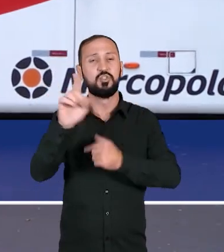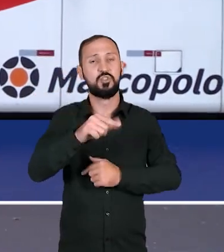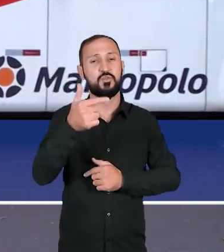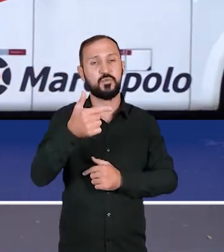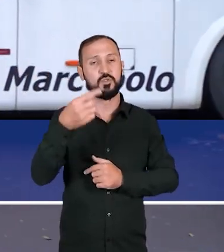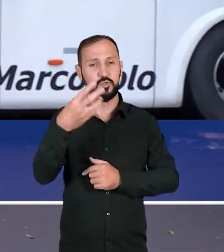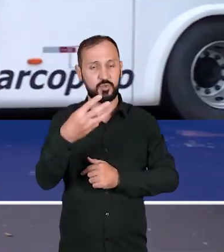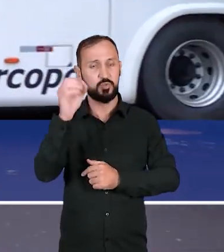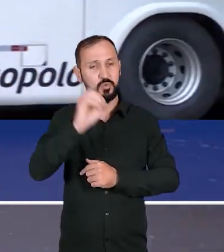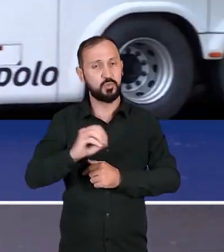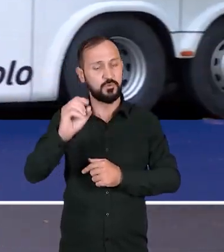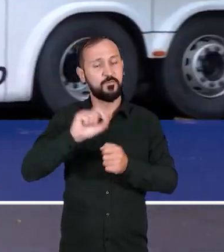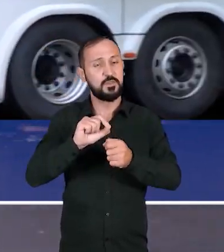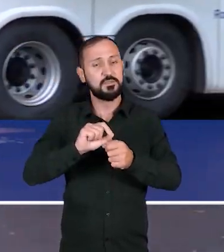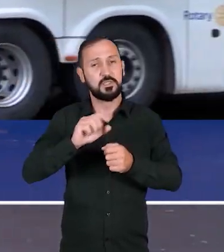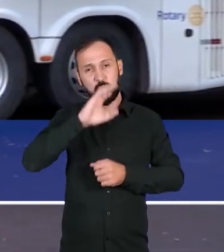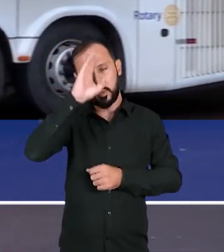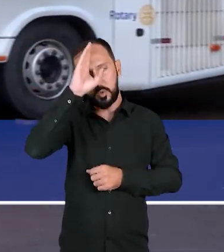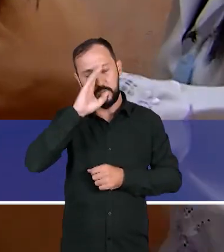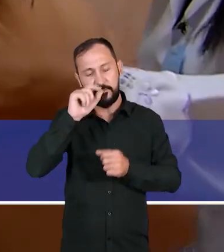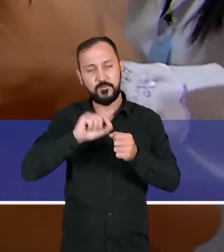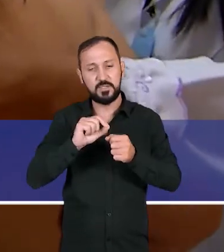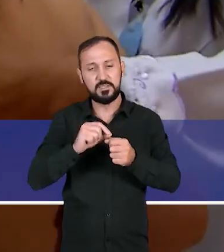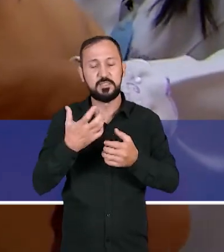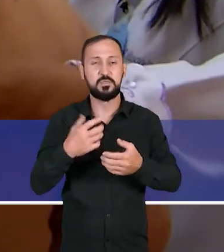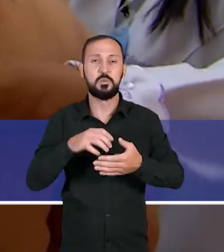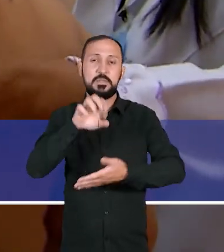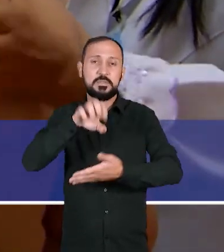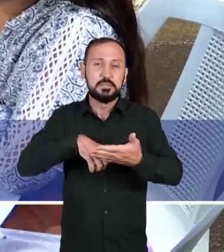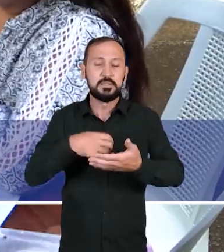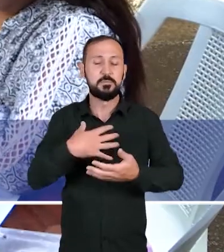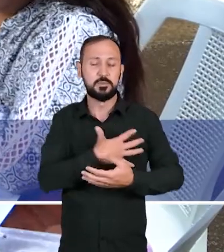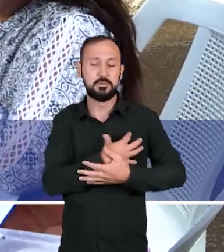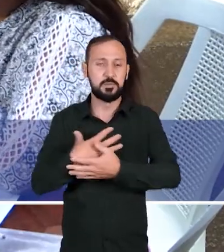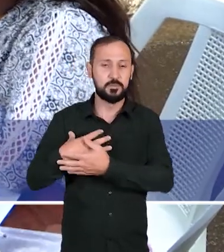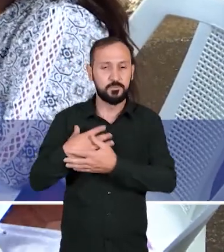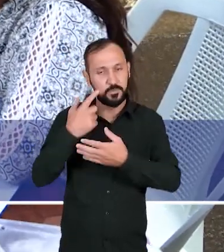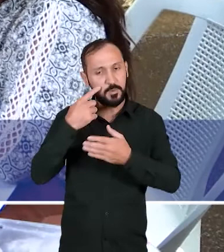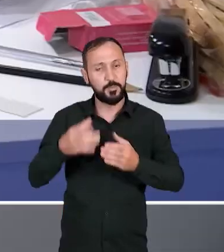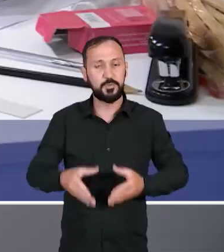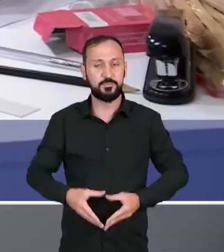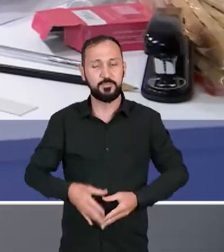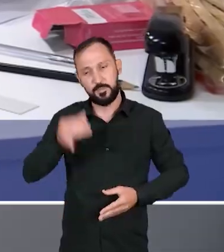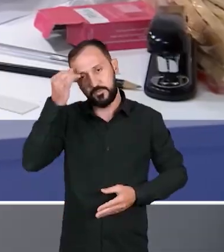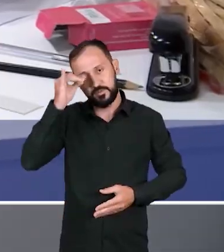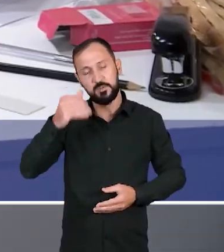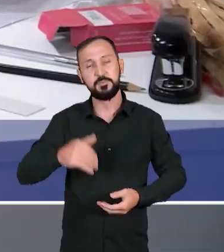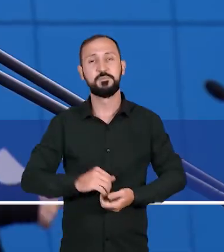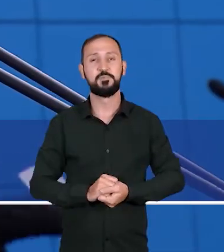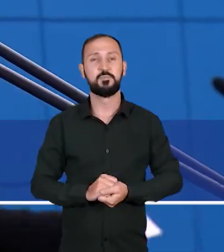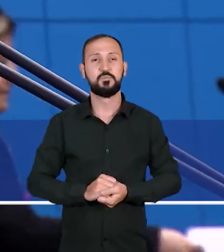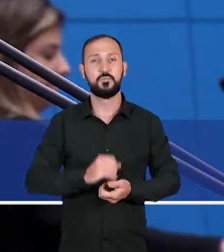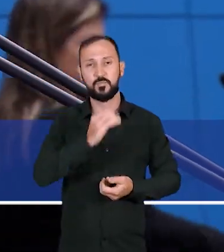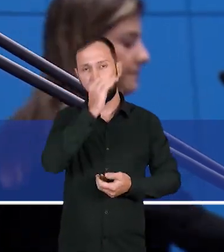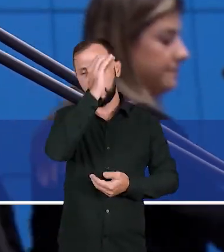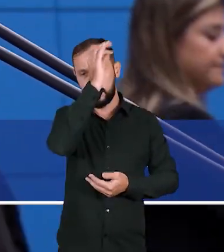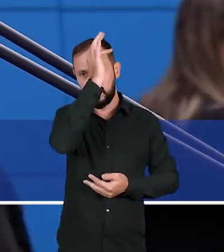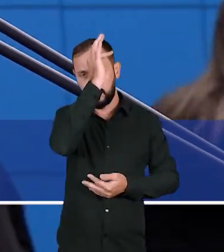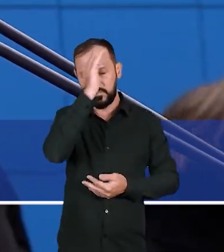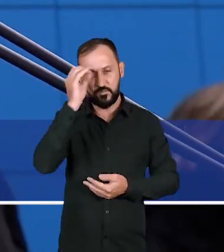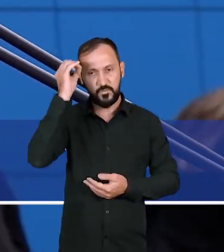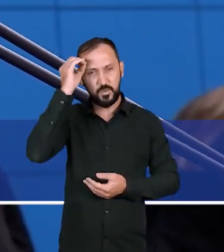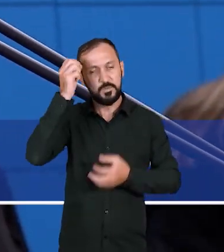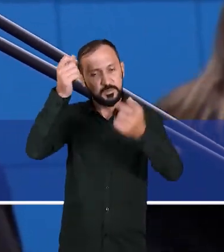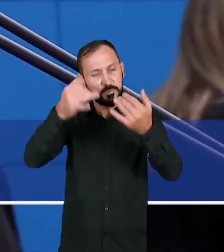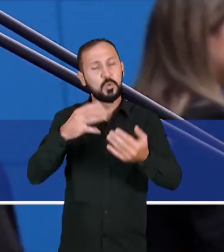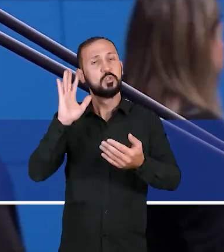23 de outubro, realizando gratuitamente exames de mamografia e prevenção do câncer do colo do útero. Orro ainda ressaltou que